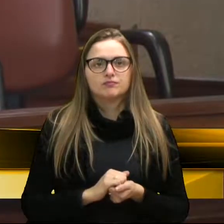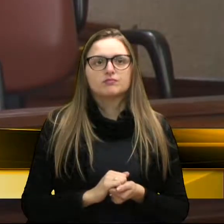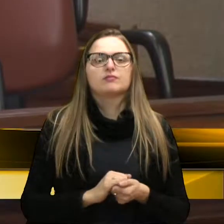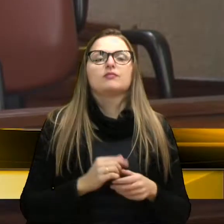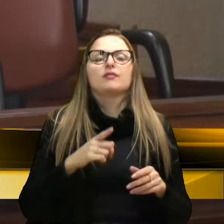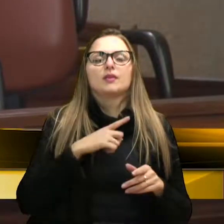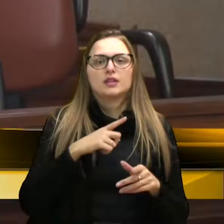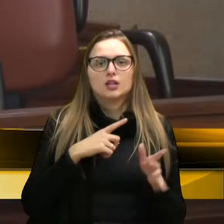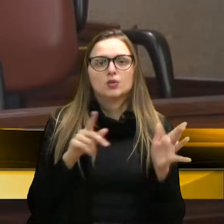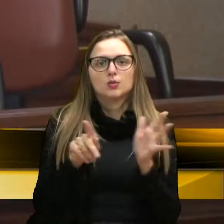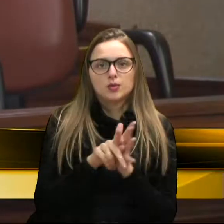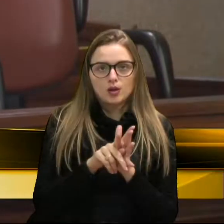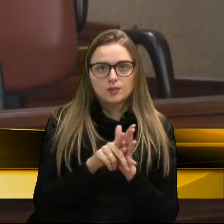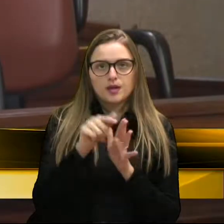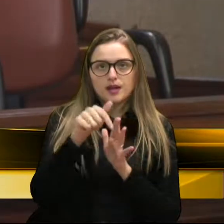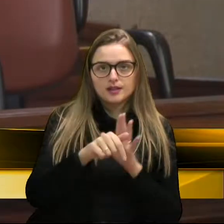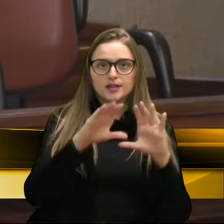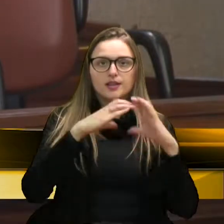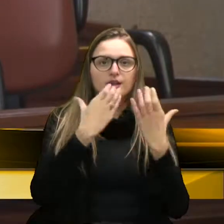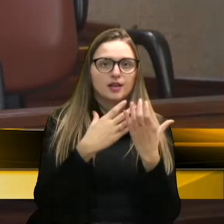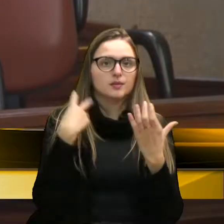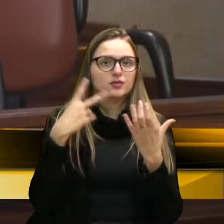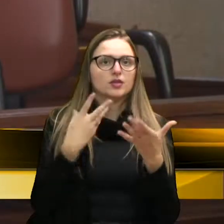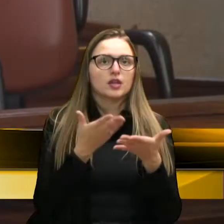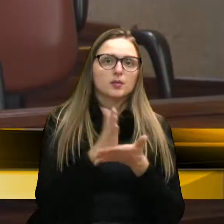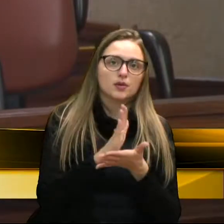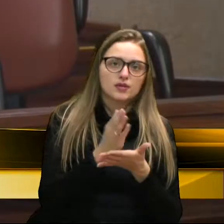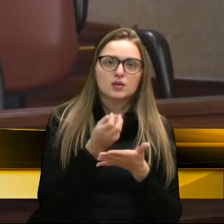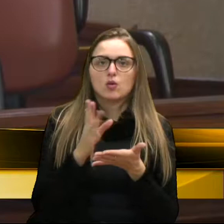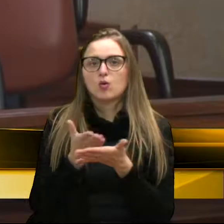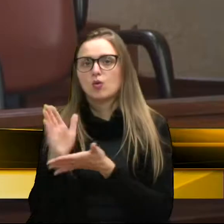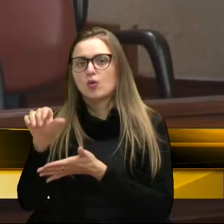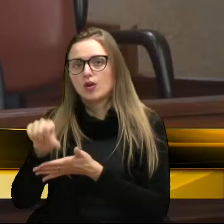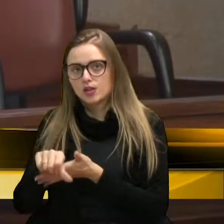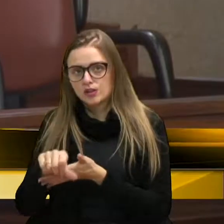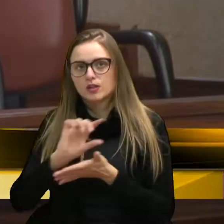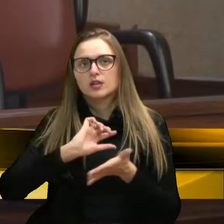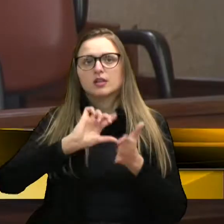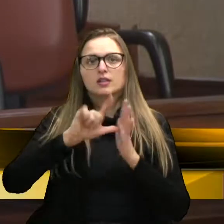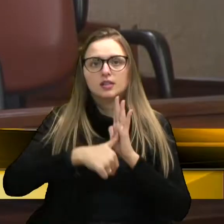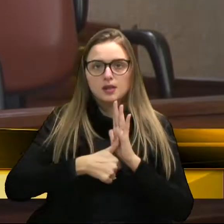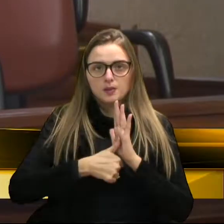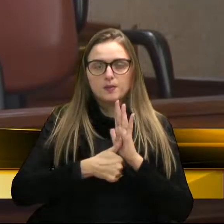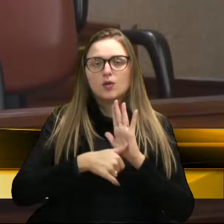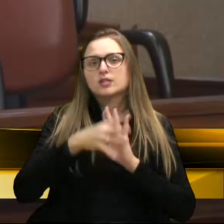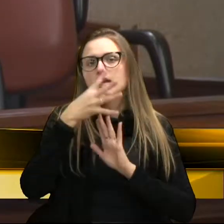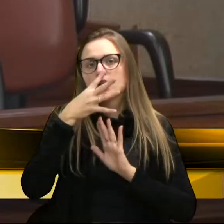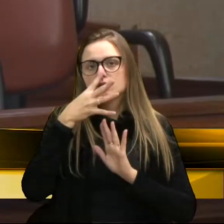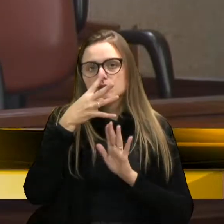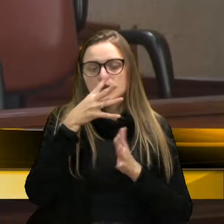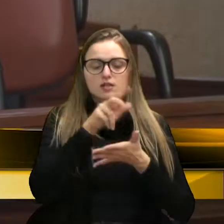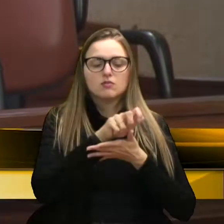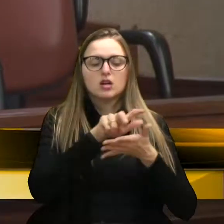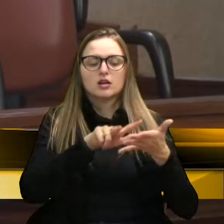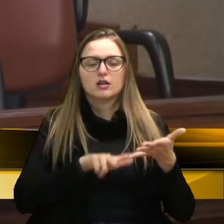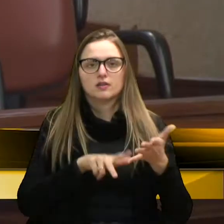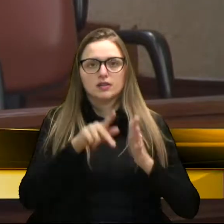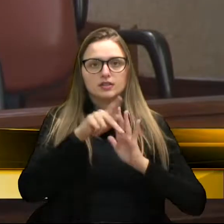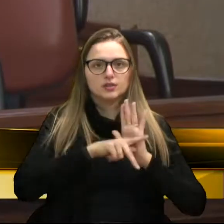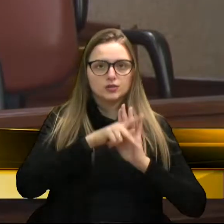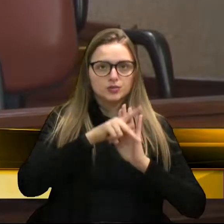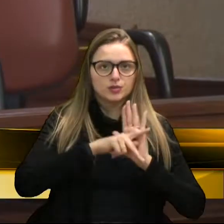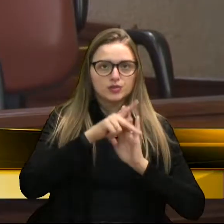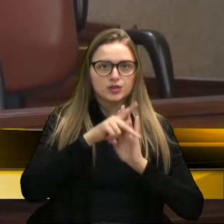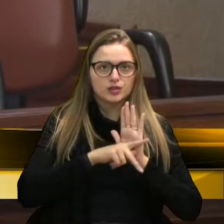competindo ao plenário desta Casa, que é soberano a aprovação ou rejeição, após a alta apreciação e análise. Este é o